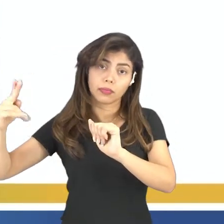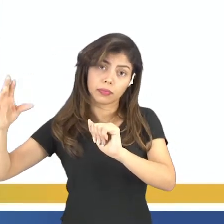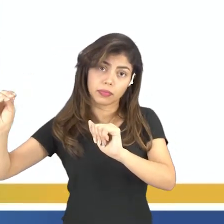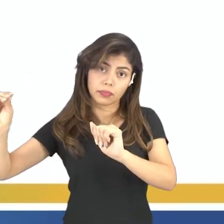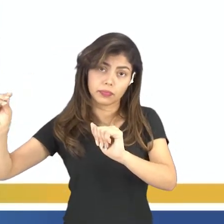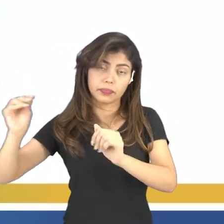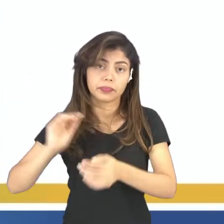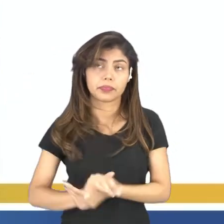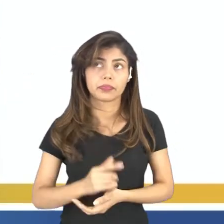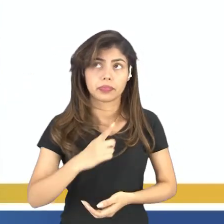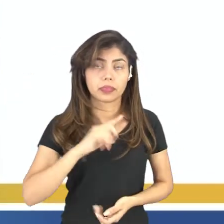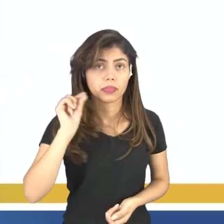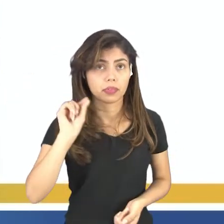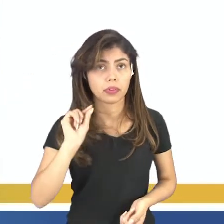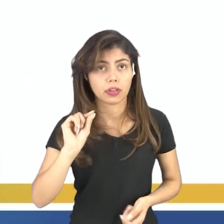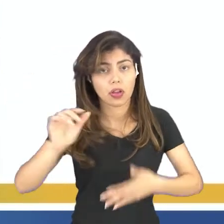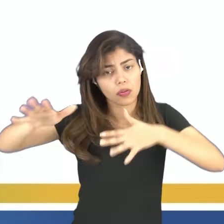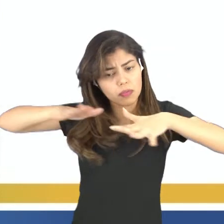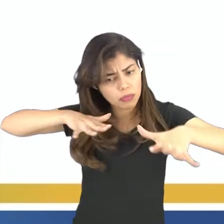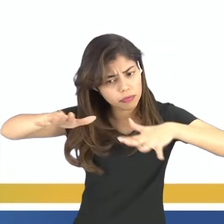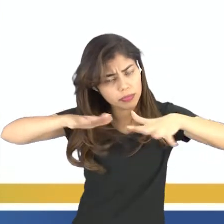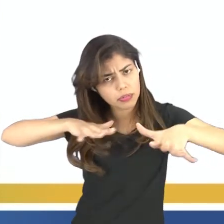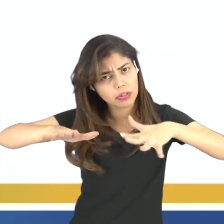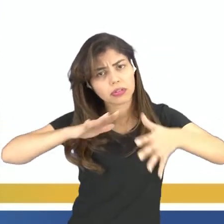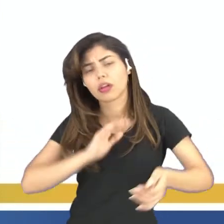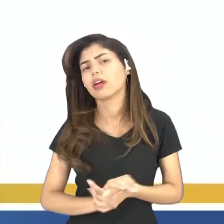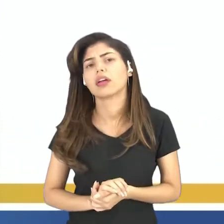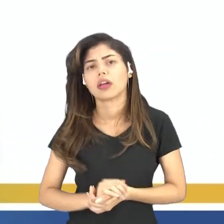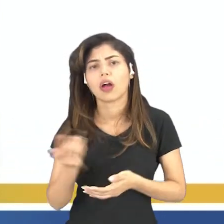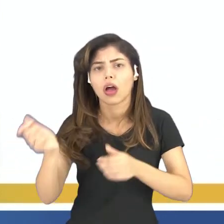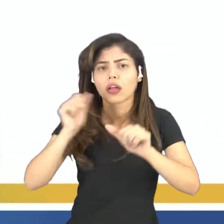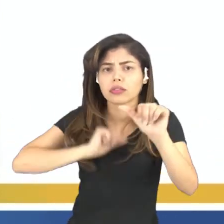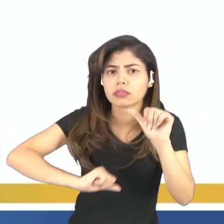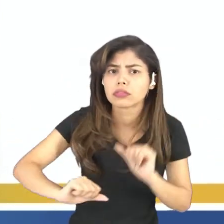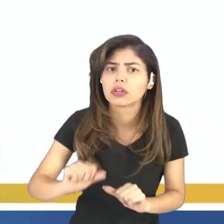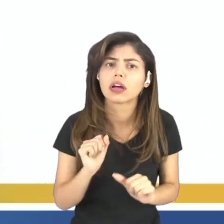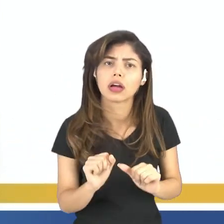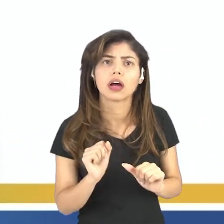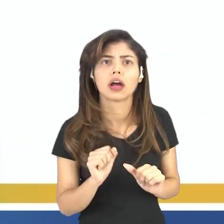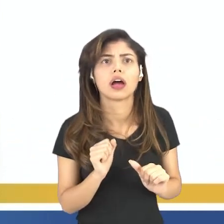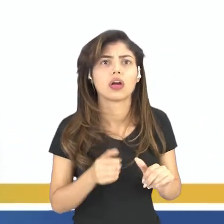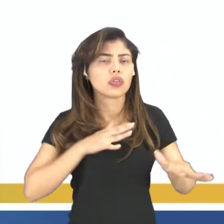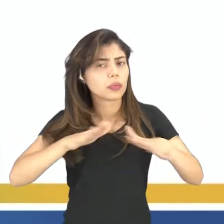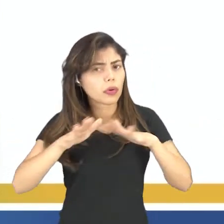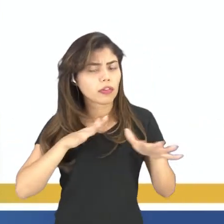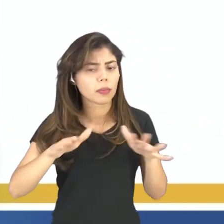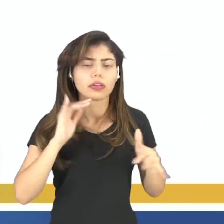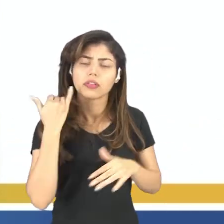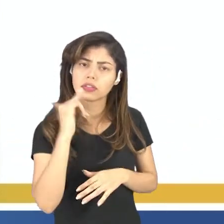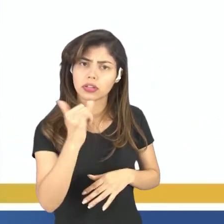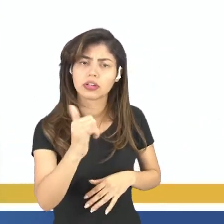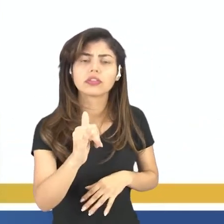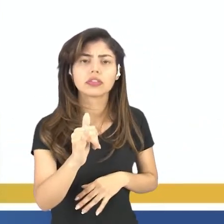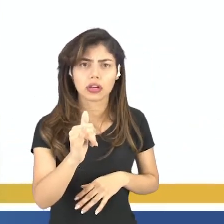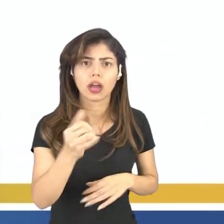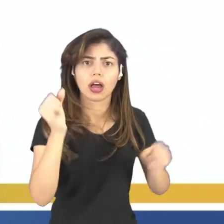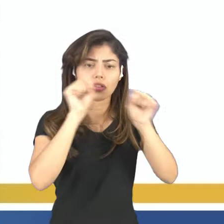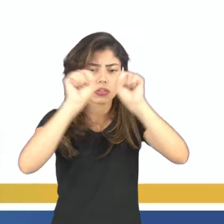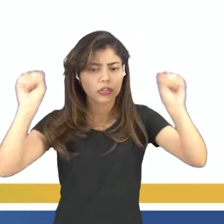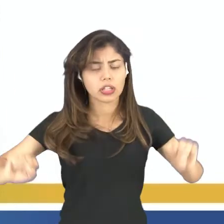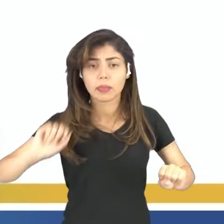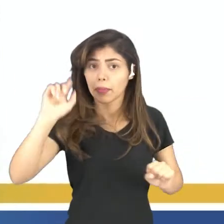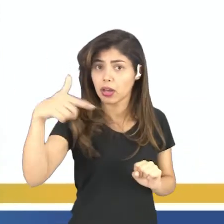para transferir energia, tá? E eu tenho um receptor para receber essa energia. Então eu tenho uma movimentação,